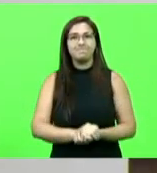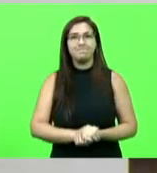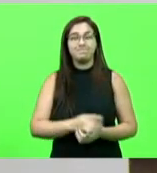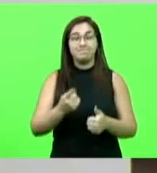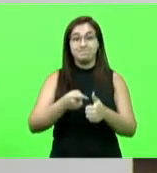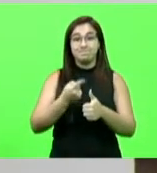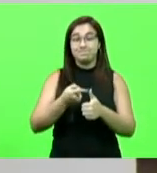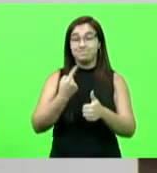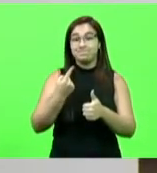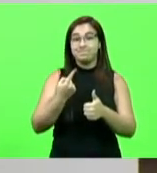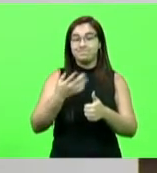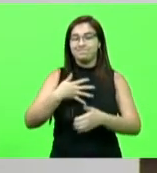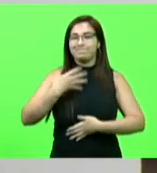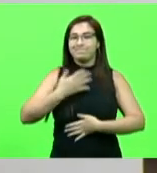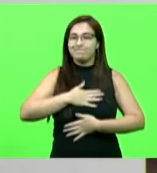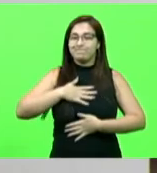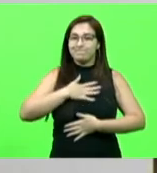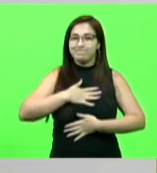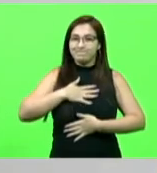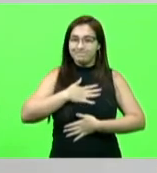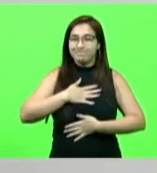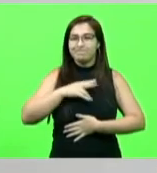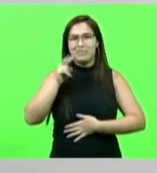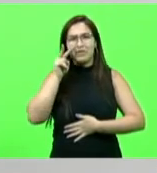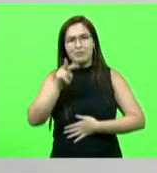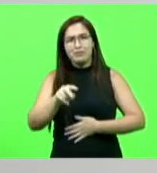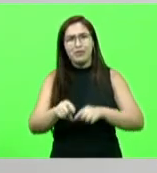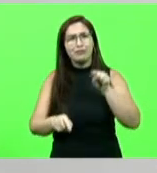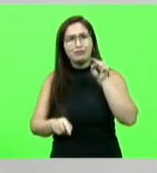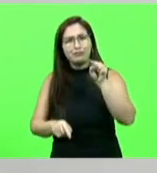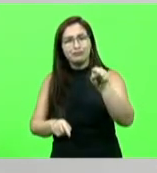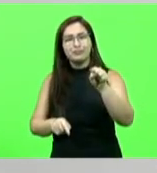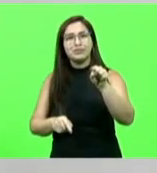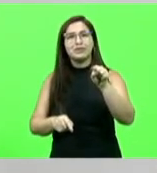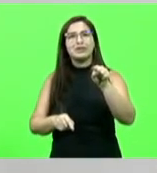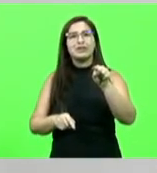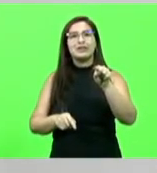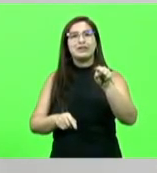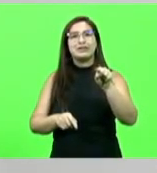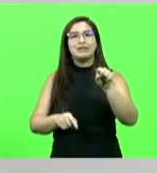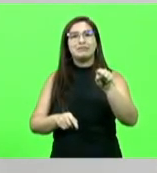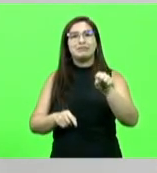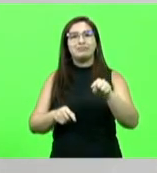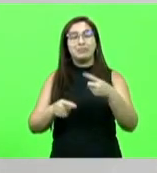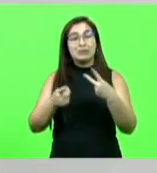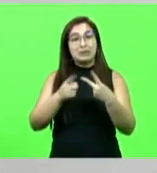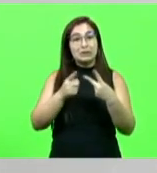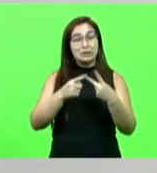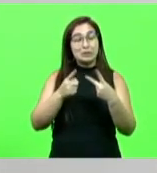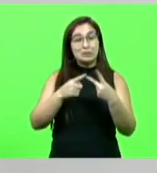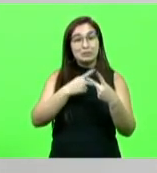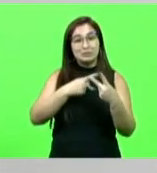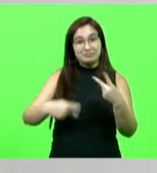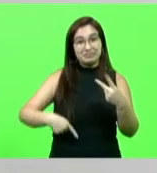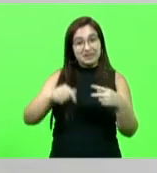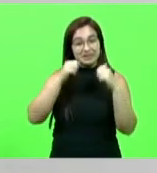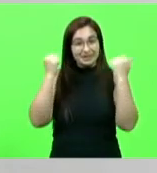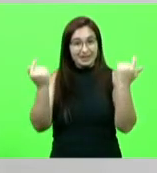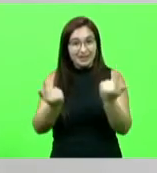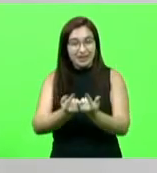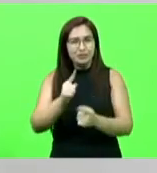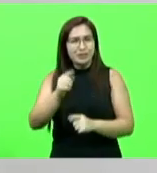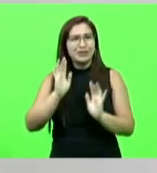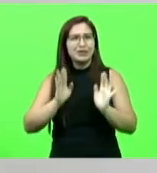alegria, deputado Maurício Kudillac, de ver Vossa Excelência como vice-presidente dessa casa. Que bom, Vossa Excelência, já com toda a